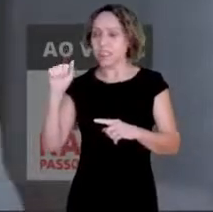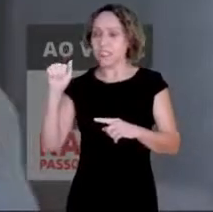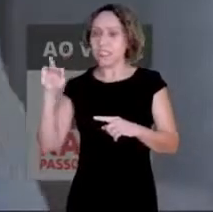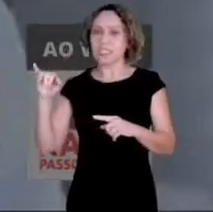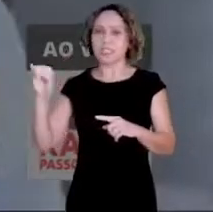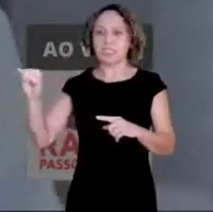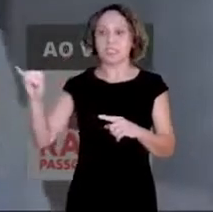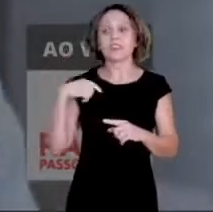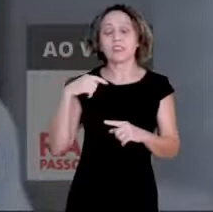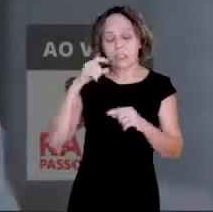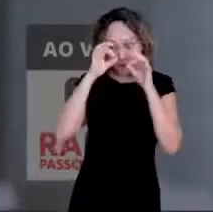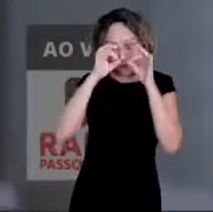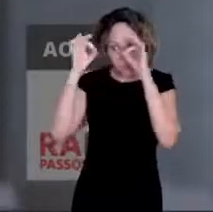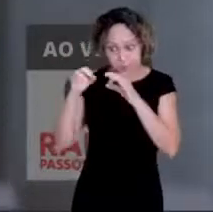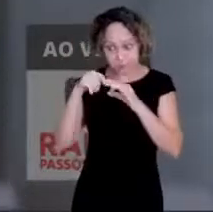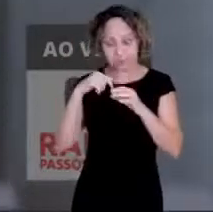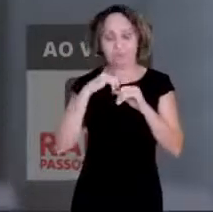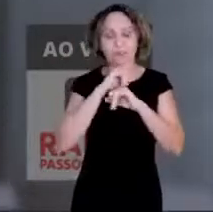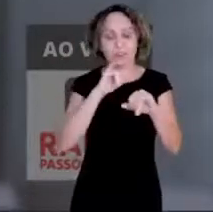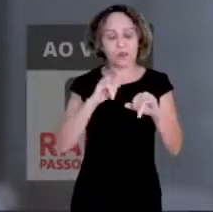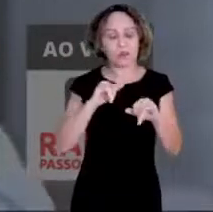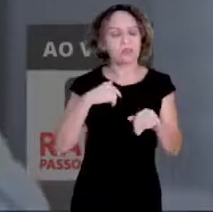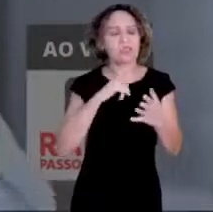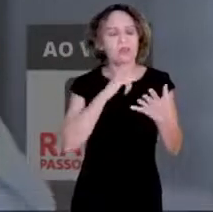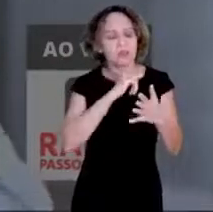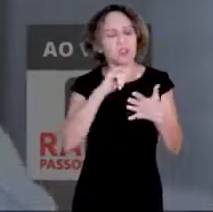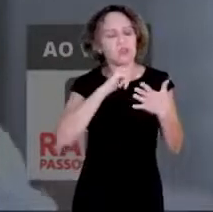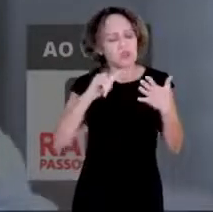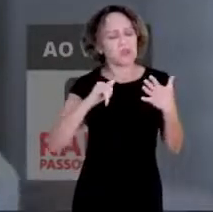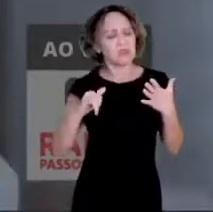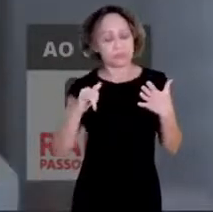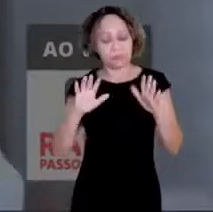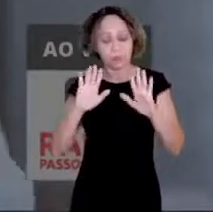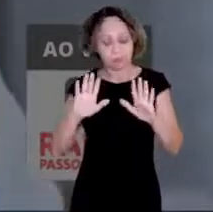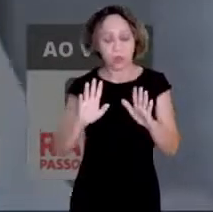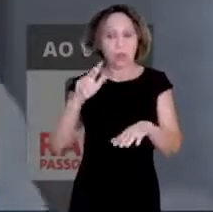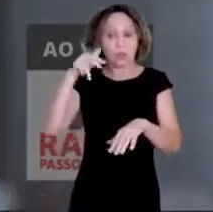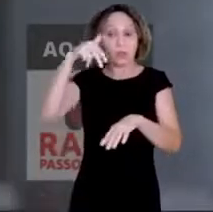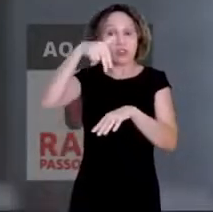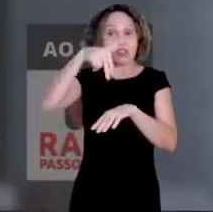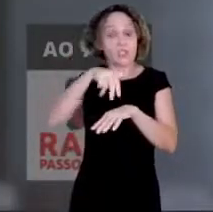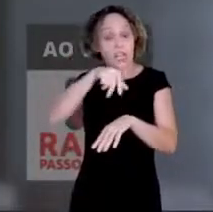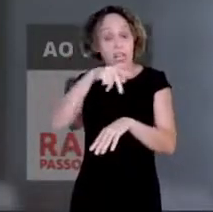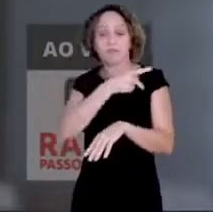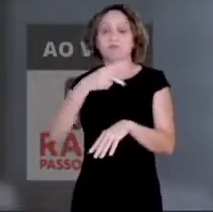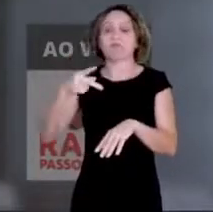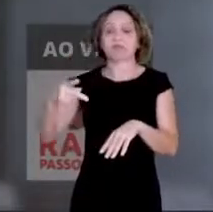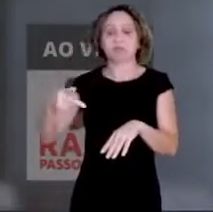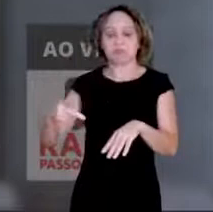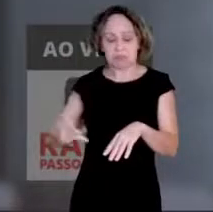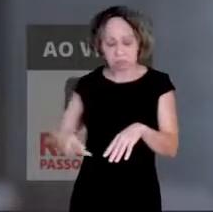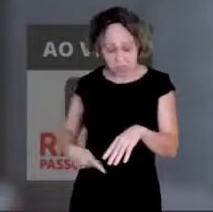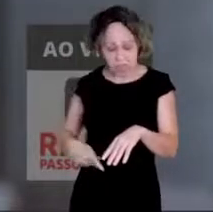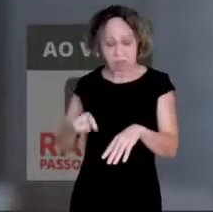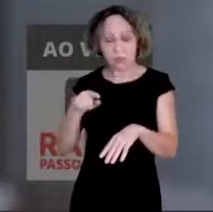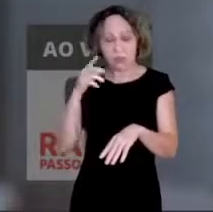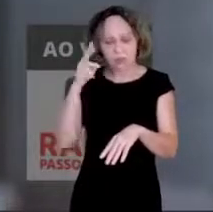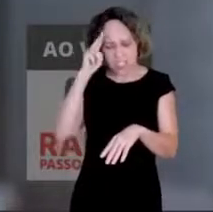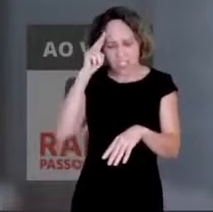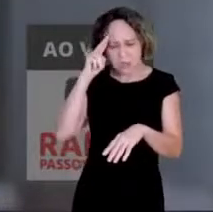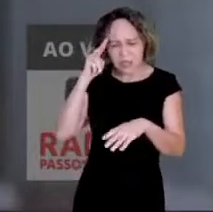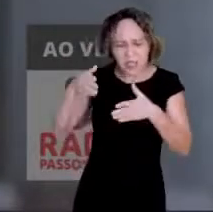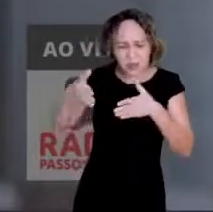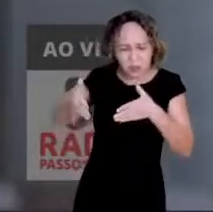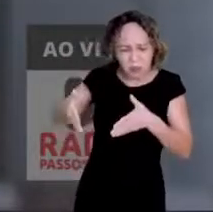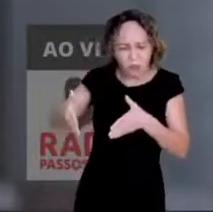estado muito grande, ou seja, o que, que eu posso dizer para quem está ouvindo? É que nós aprendemos muito. E a razão pela